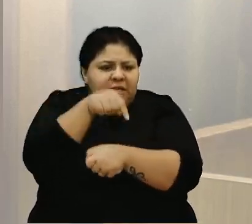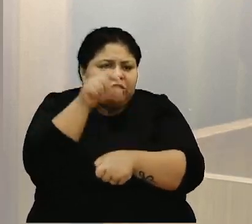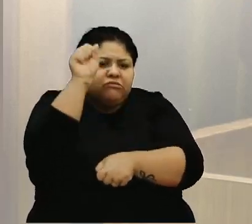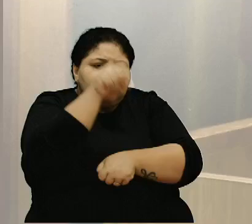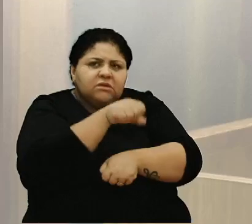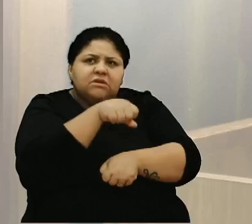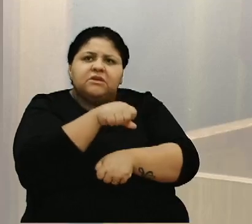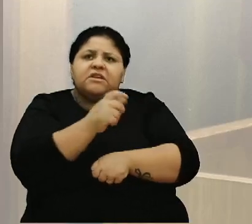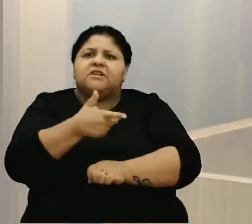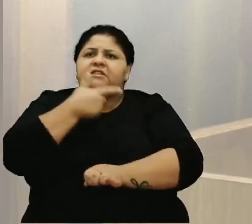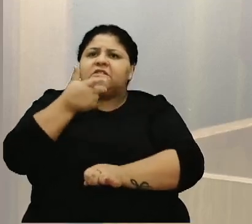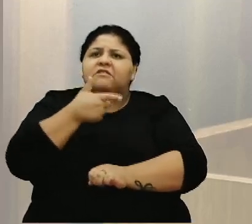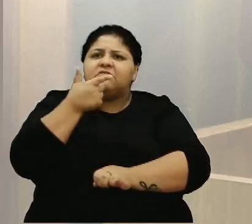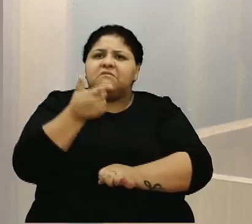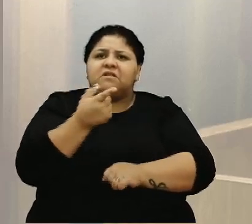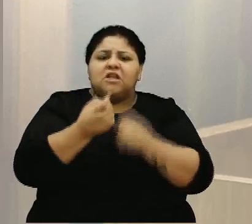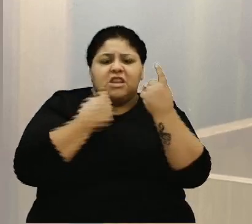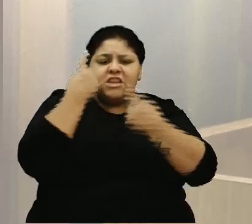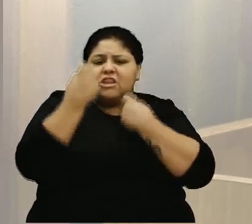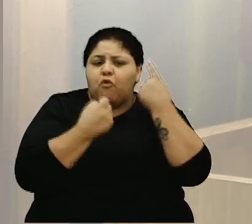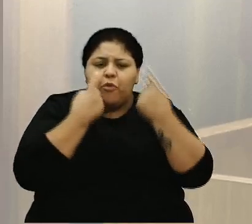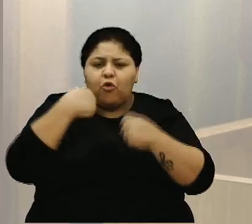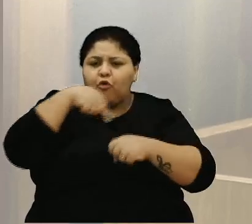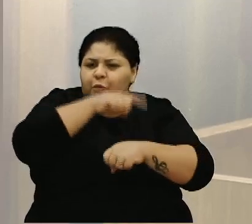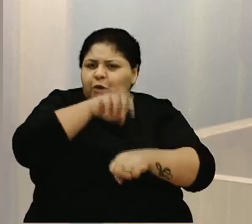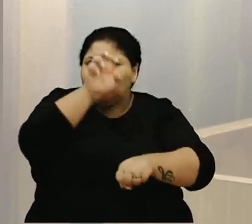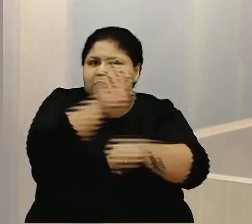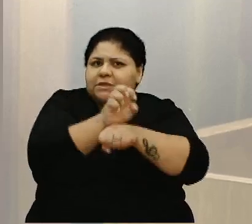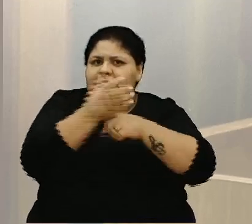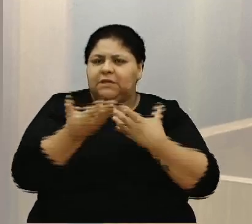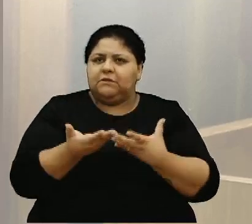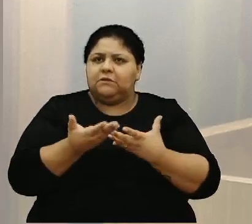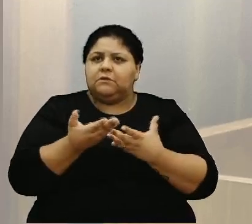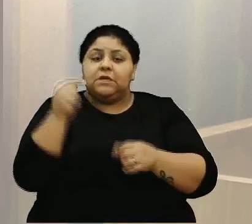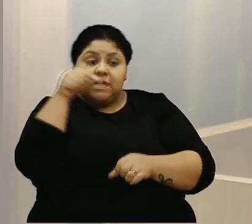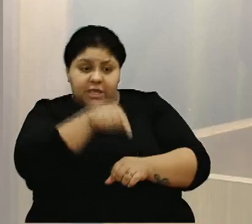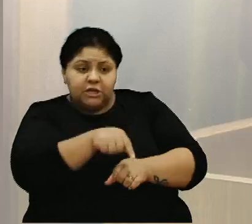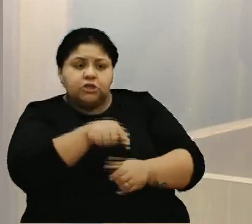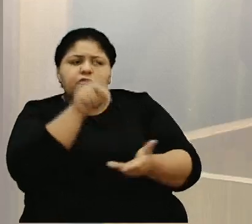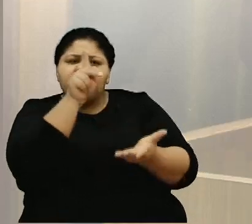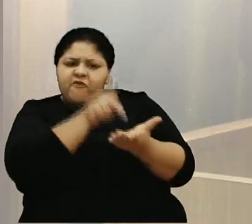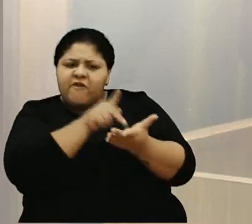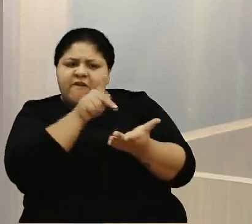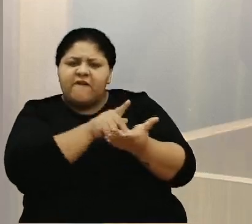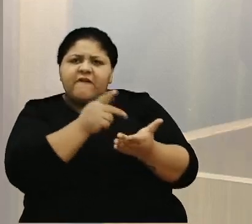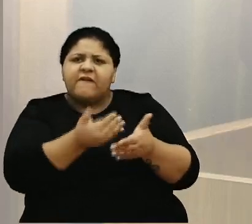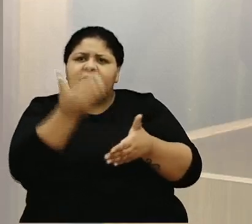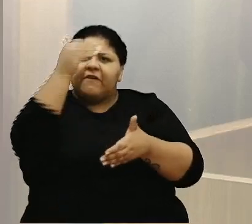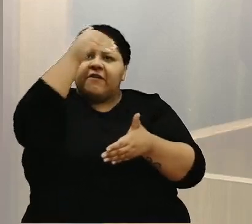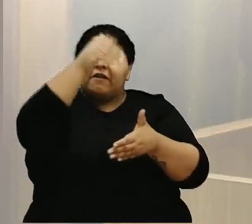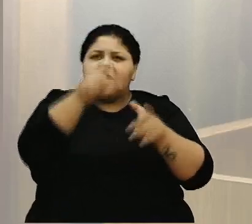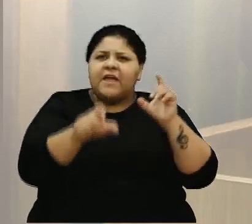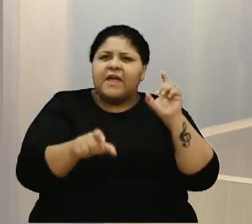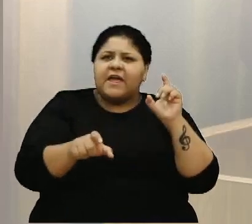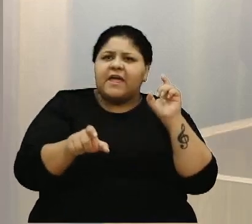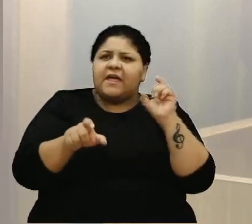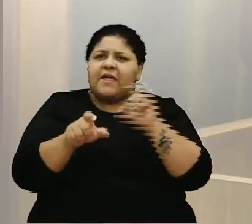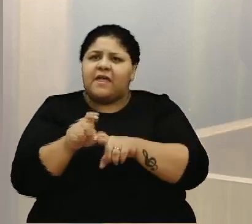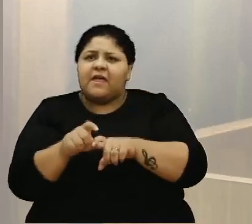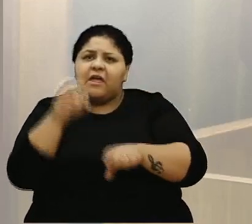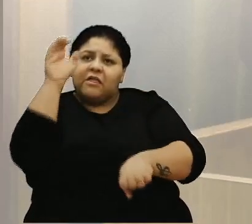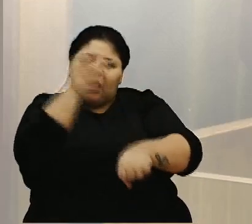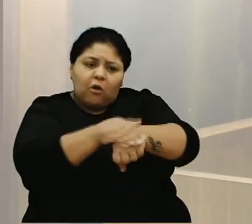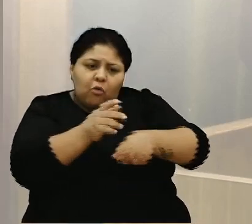é dizer que não se preocupa com o nosso estado. Isso sim é botar a dívida na culpa